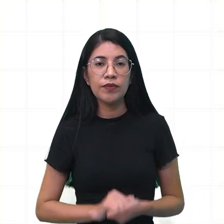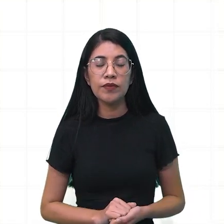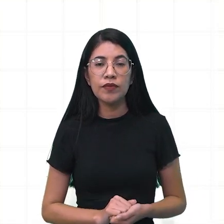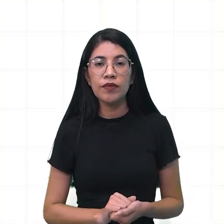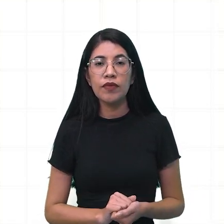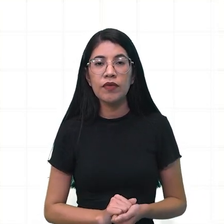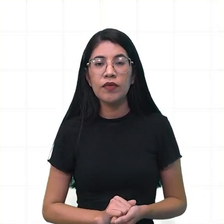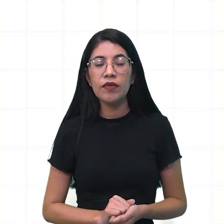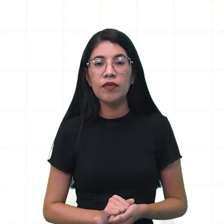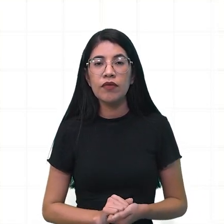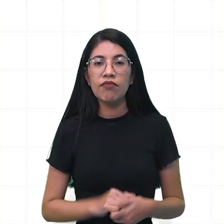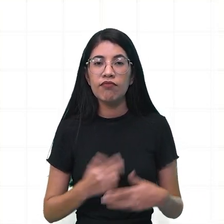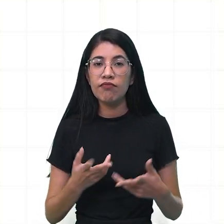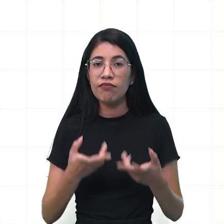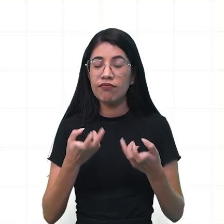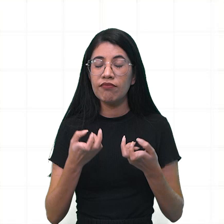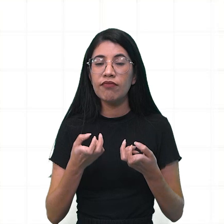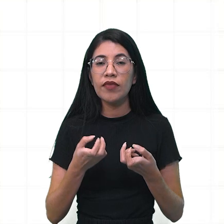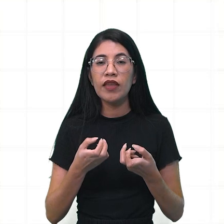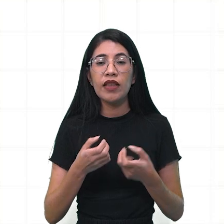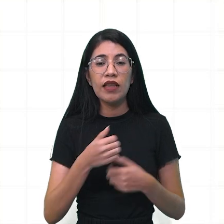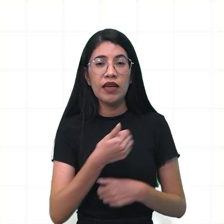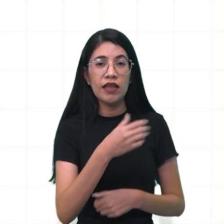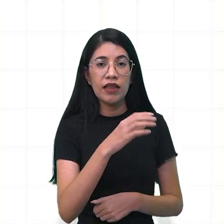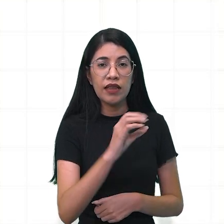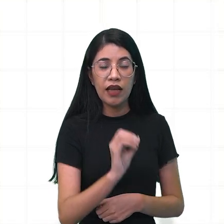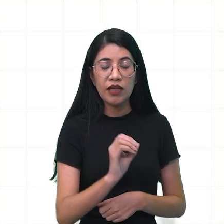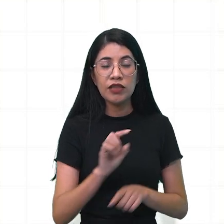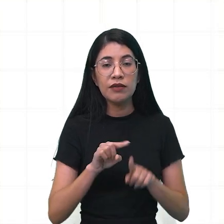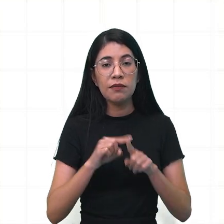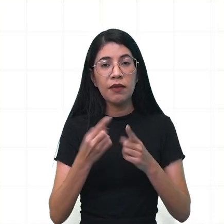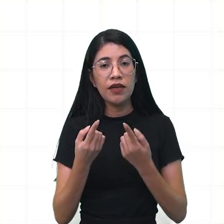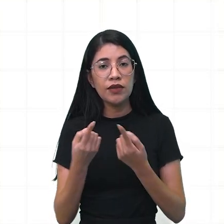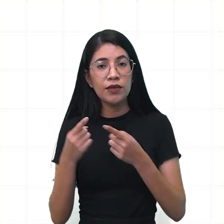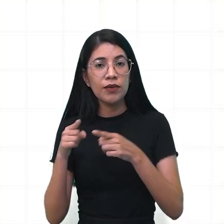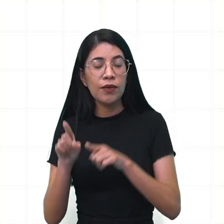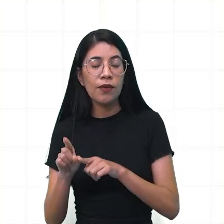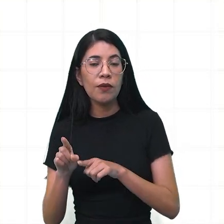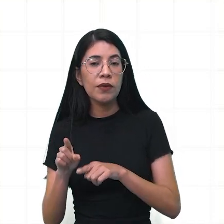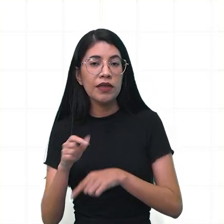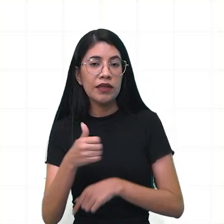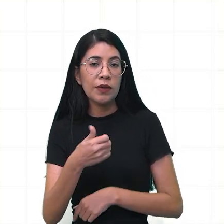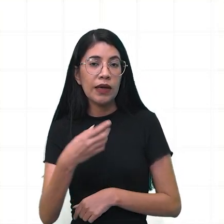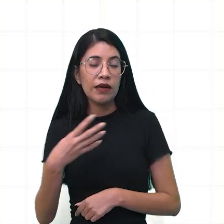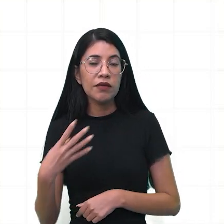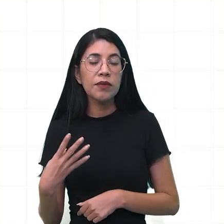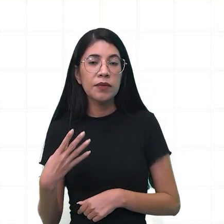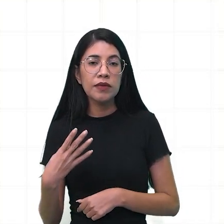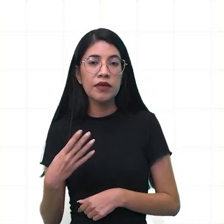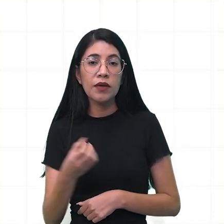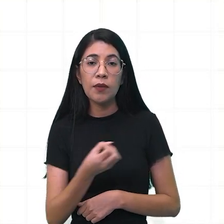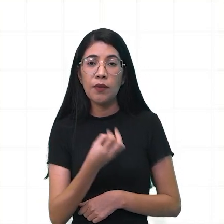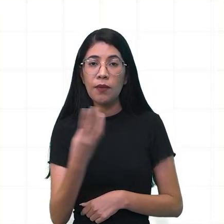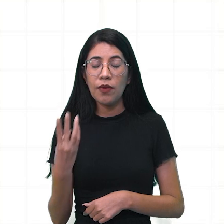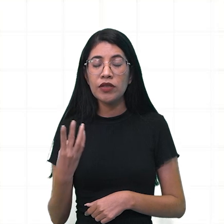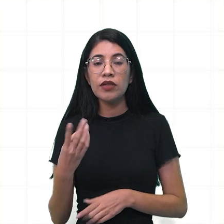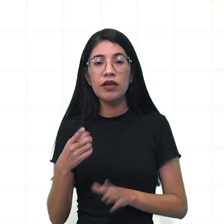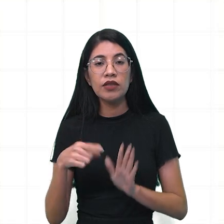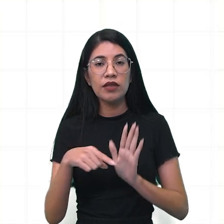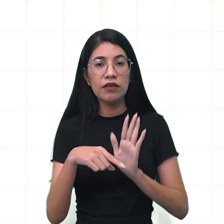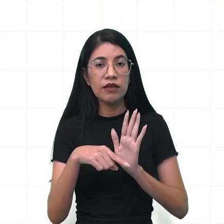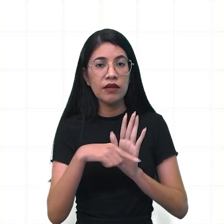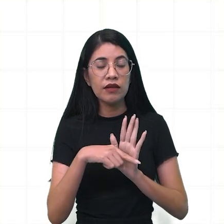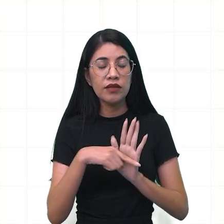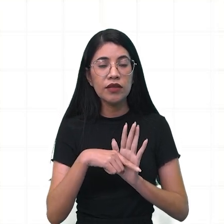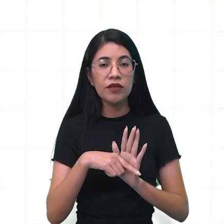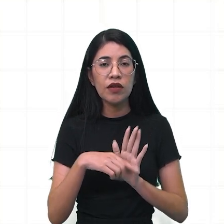né perceberam ele fez 10 porém ele sofreu 14 então o saldo dele é negativo